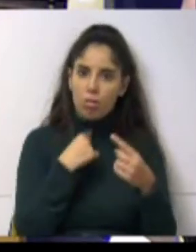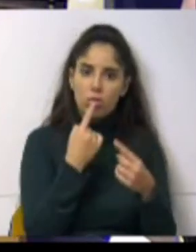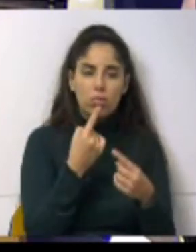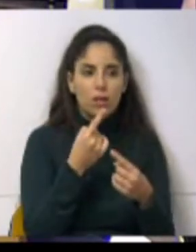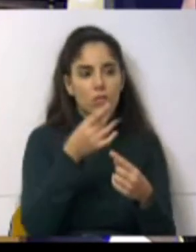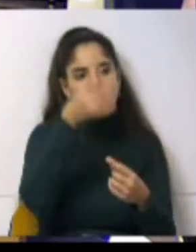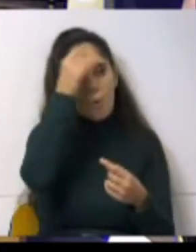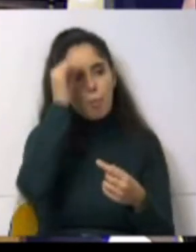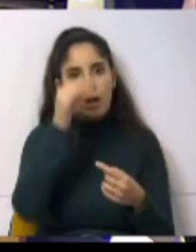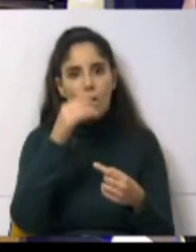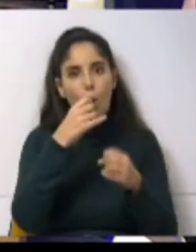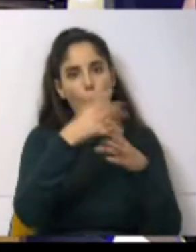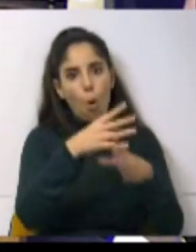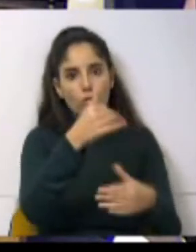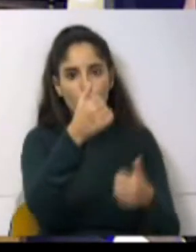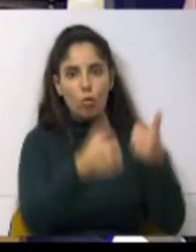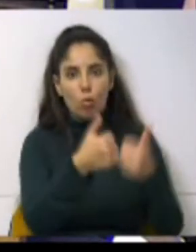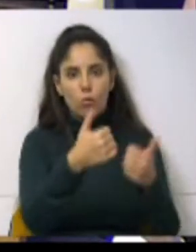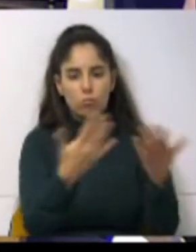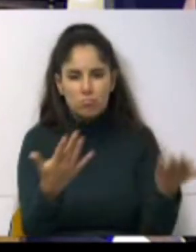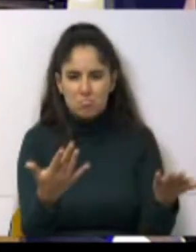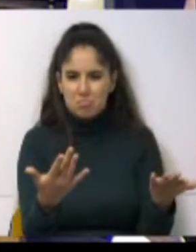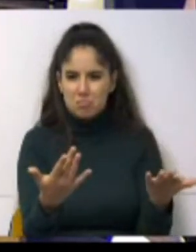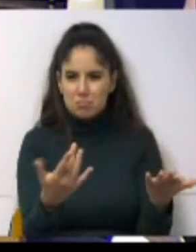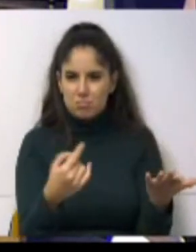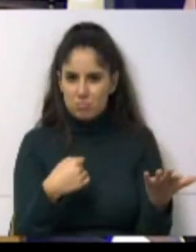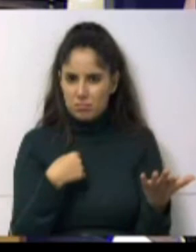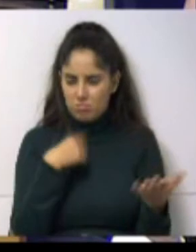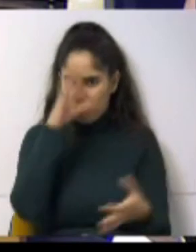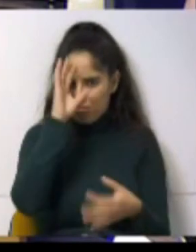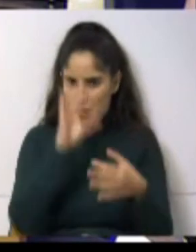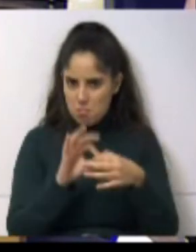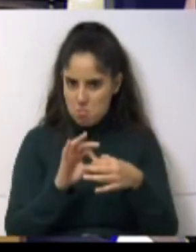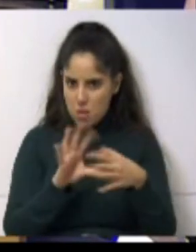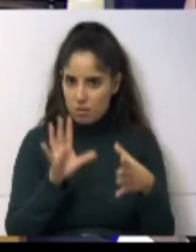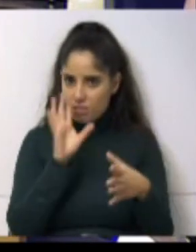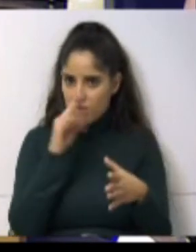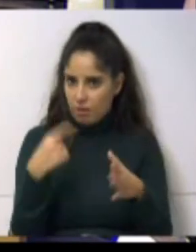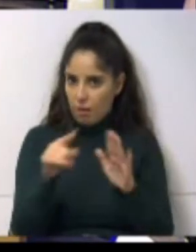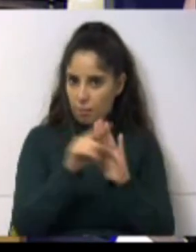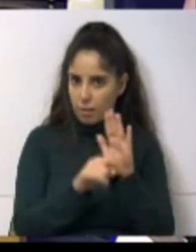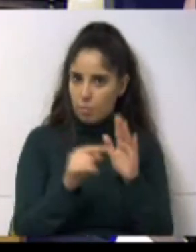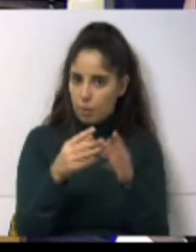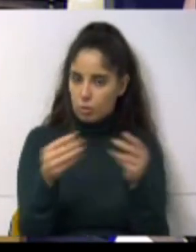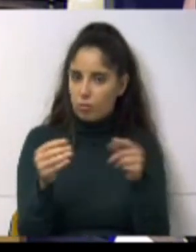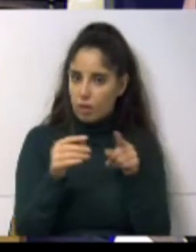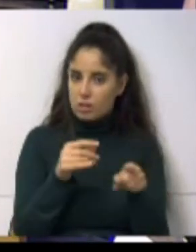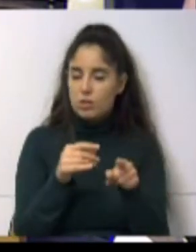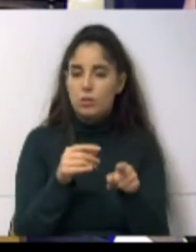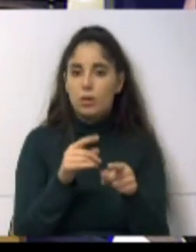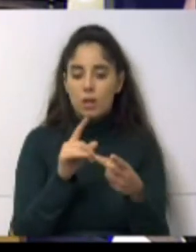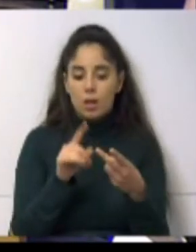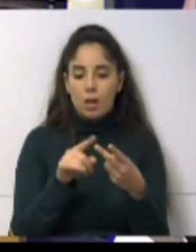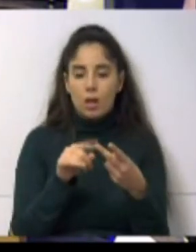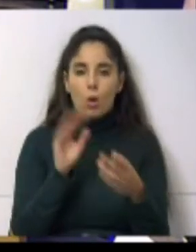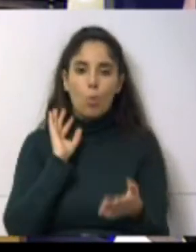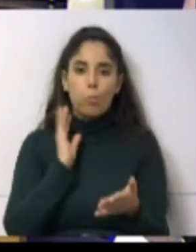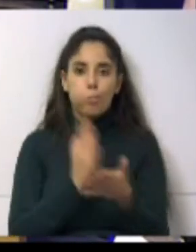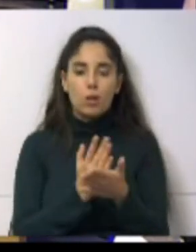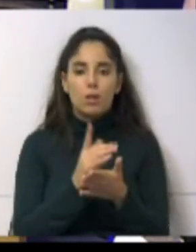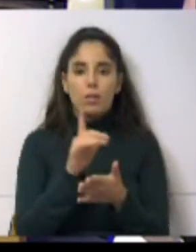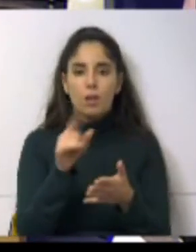concorrentes? Isto não existe em lado nenhum e eu gostaria de saber se tem alguma medida no sentido de resolver esta questão. E, por último caso,